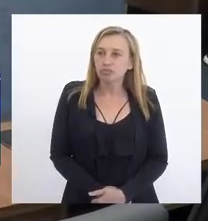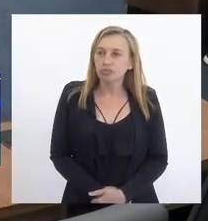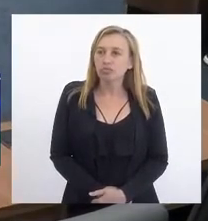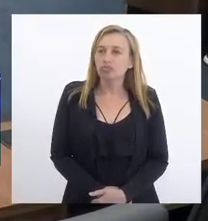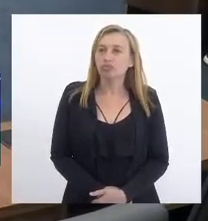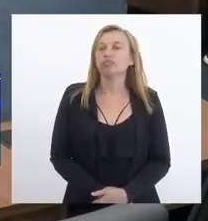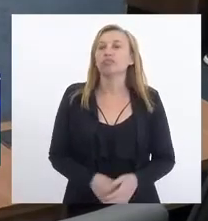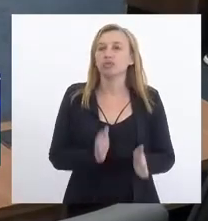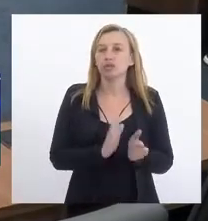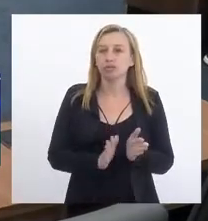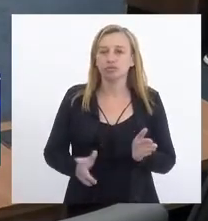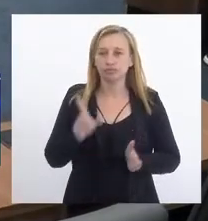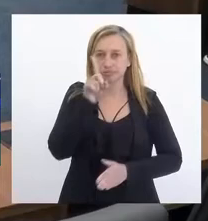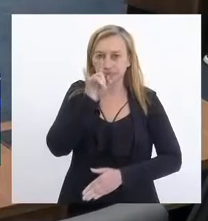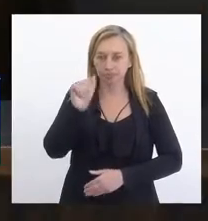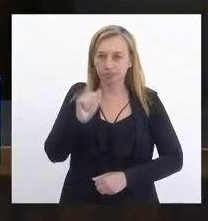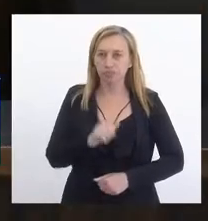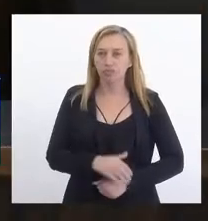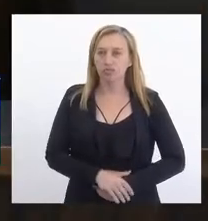passa-se a ordem do dia.